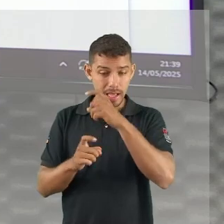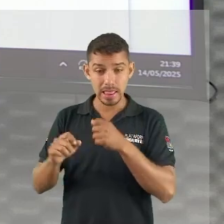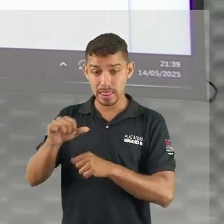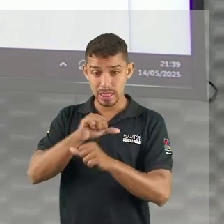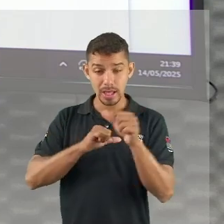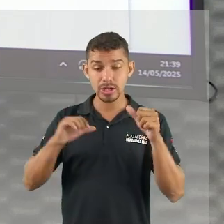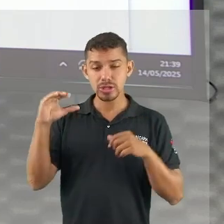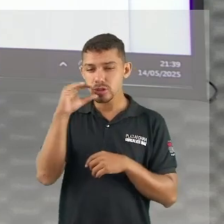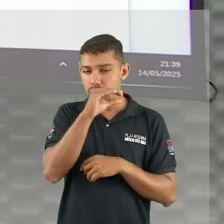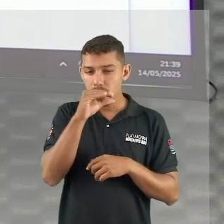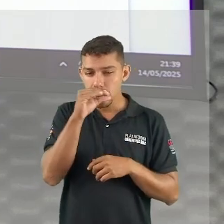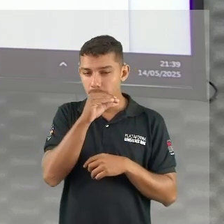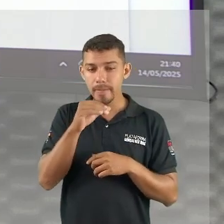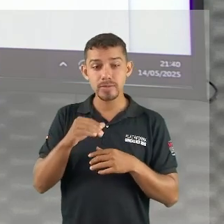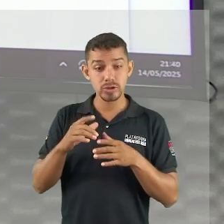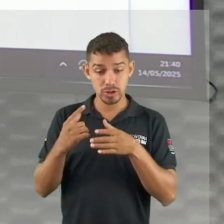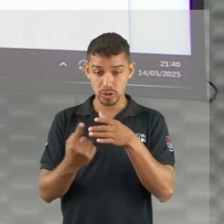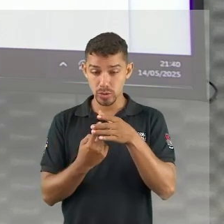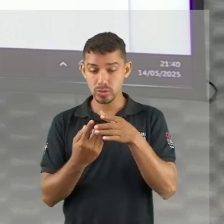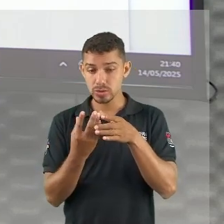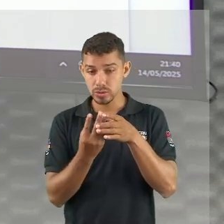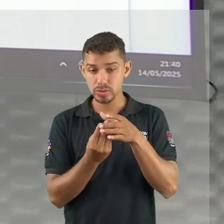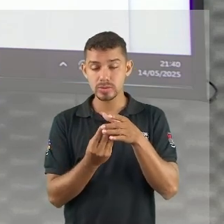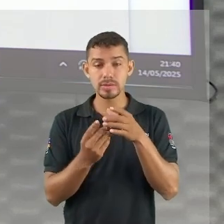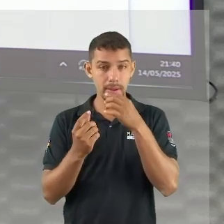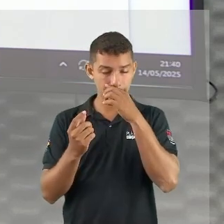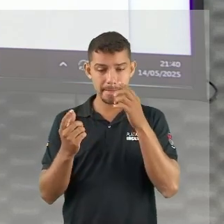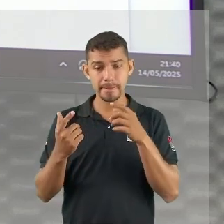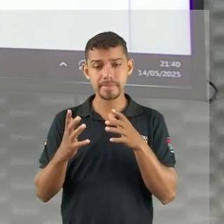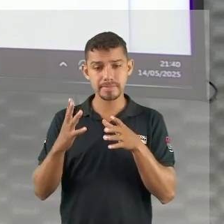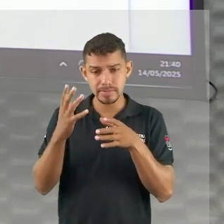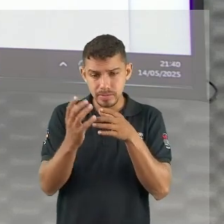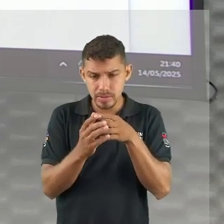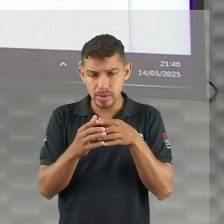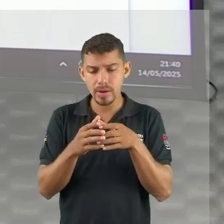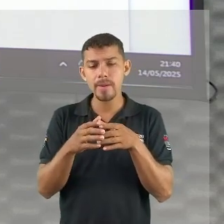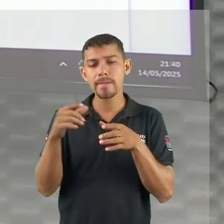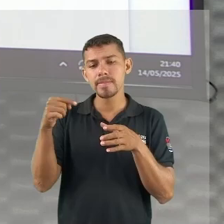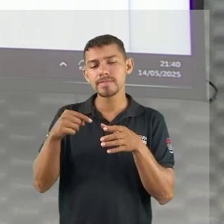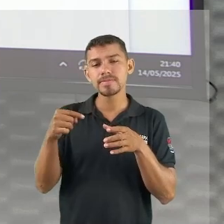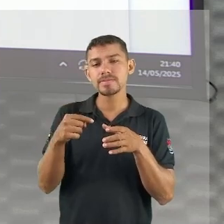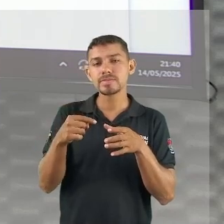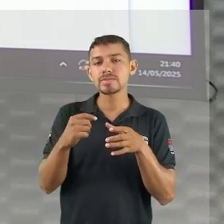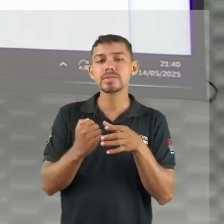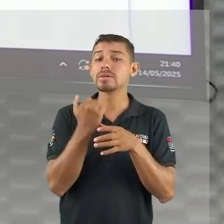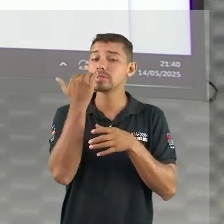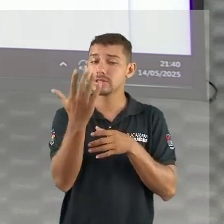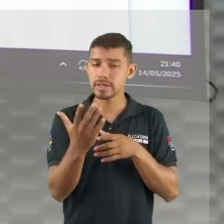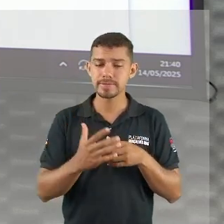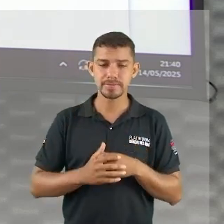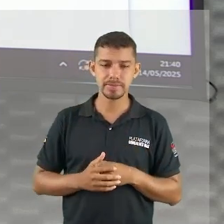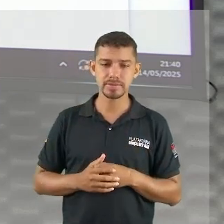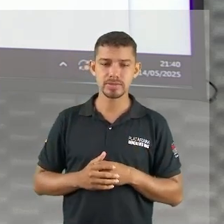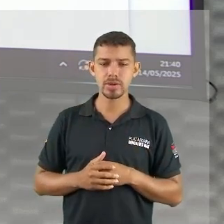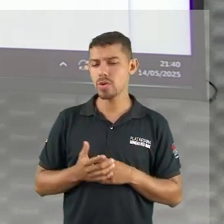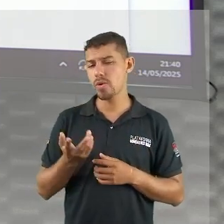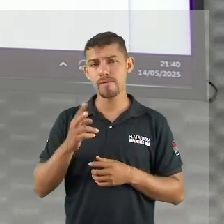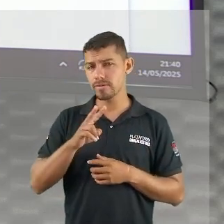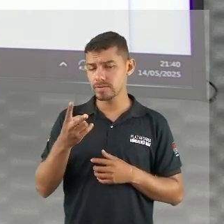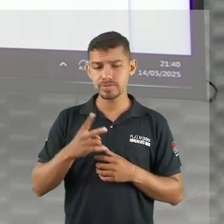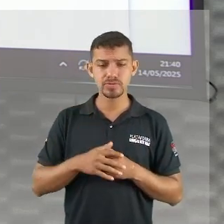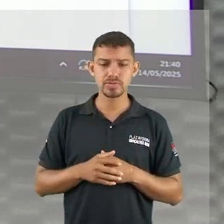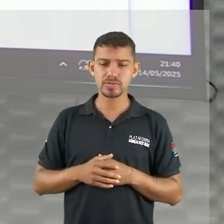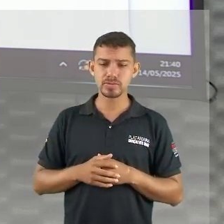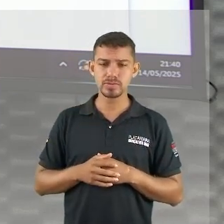calor proveniente do seu conteúdo em seu interior, do conteúdo em seu interior para o meio externo. Ou vice-versa, o